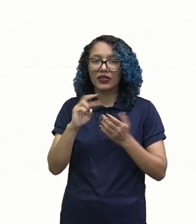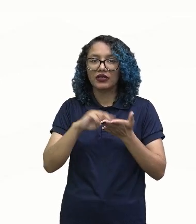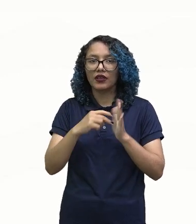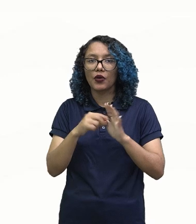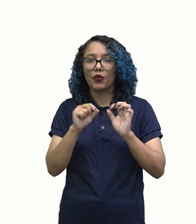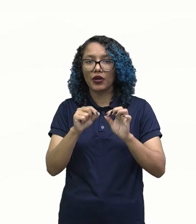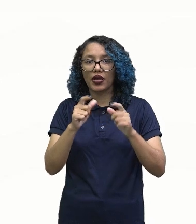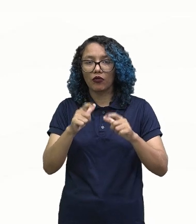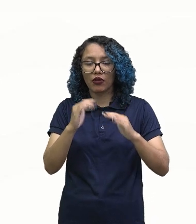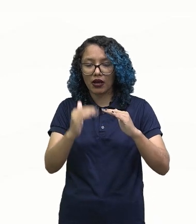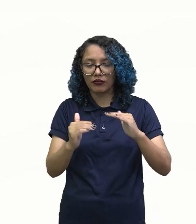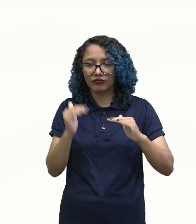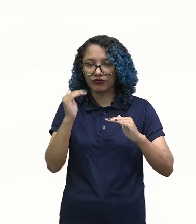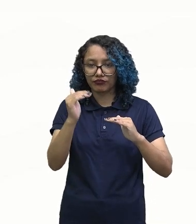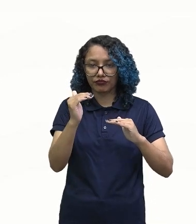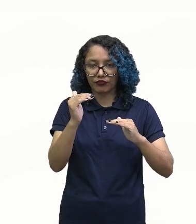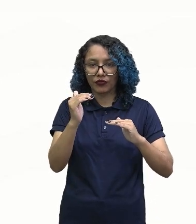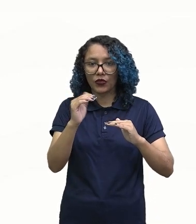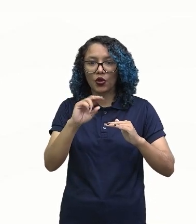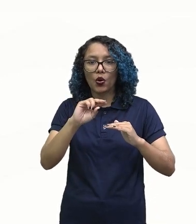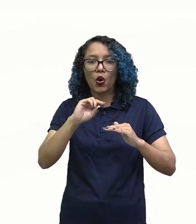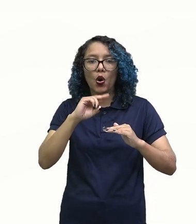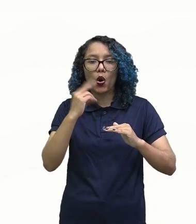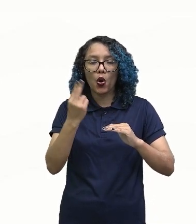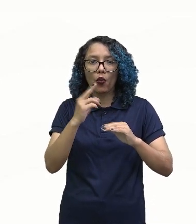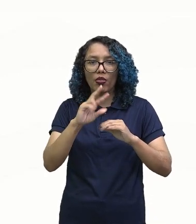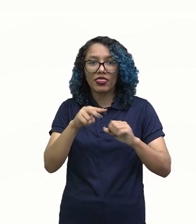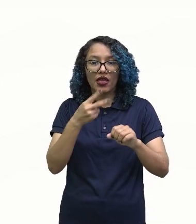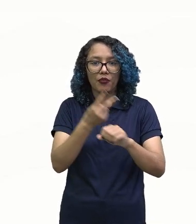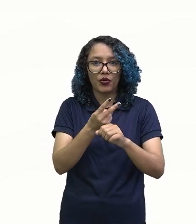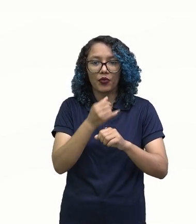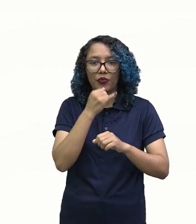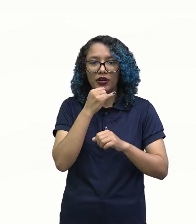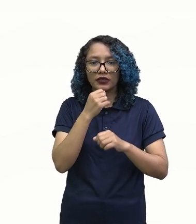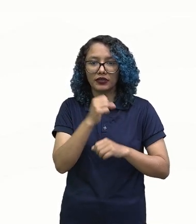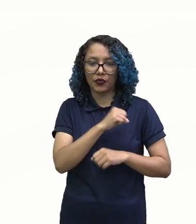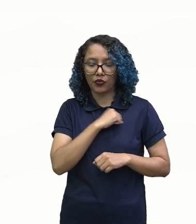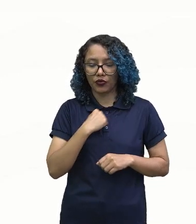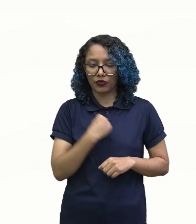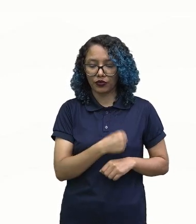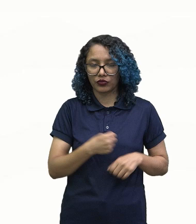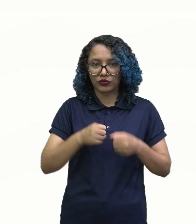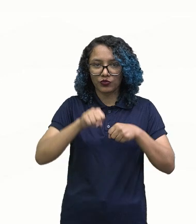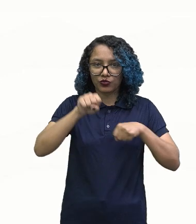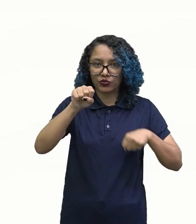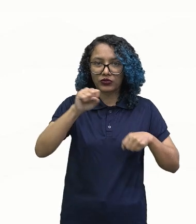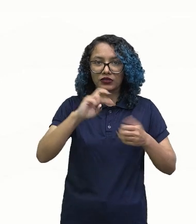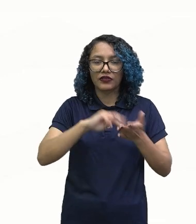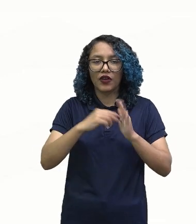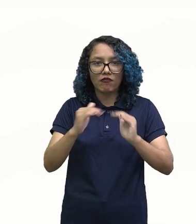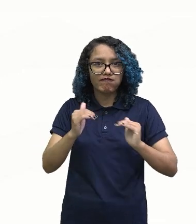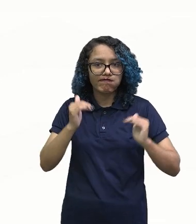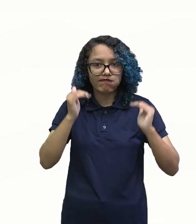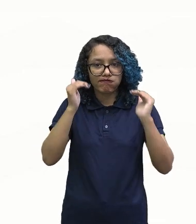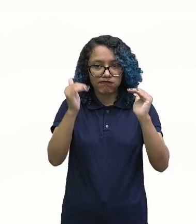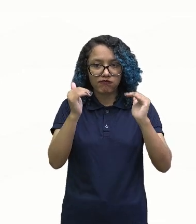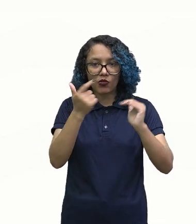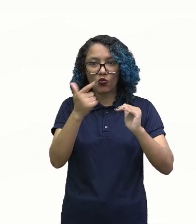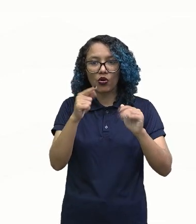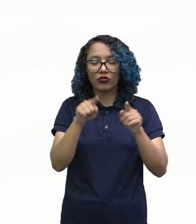ou posterior. Então, observe que o super, né, super-homem, posição acima. Suprarrenal,